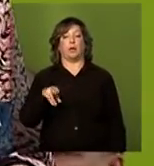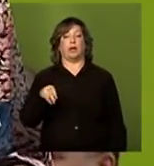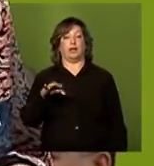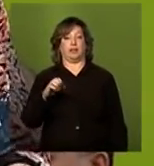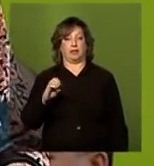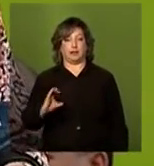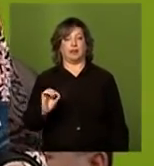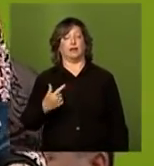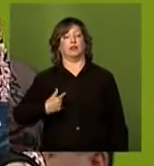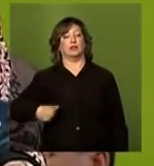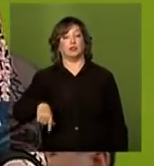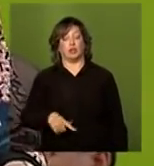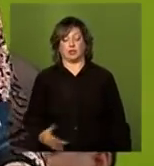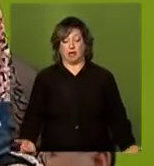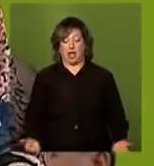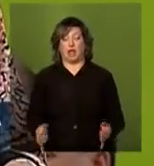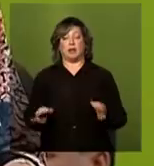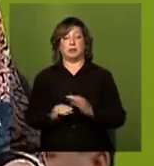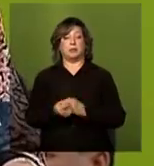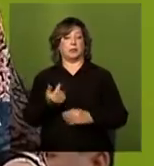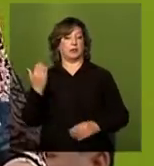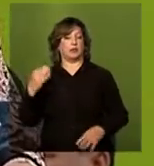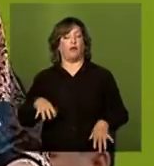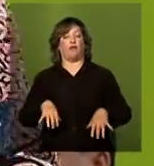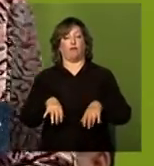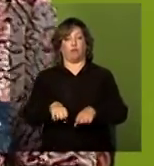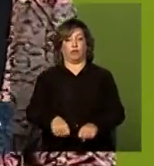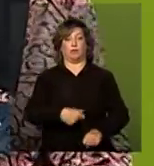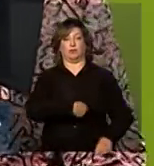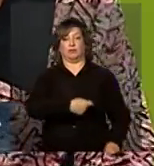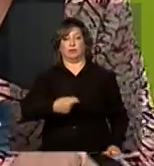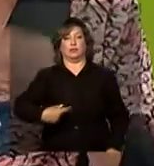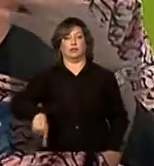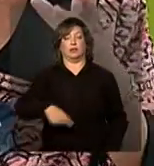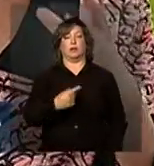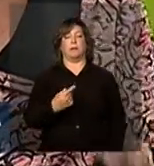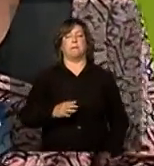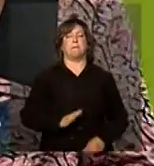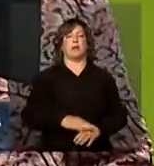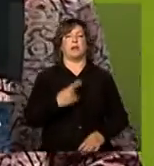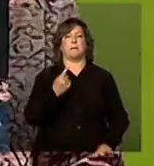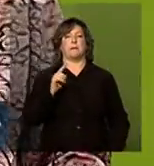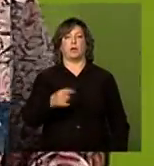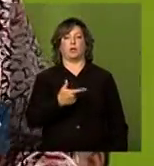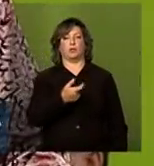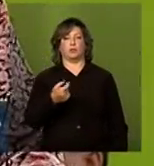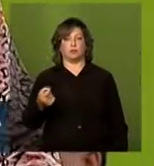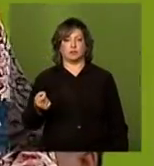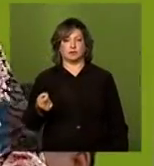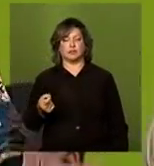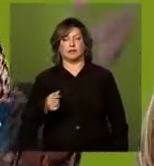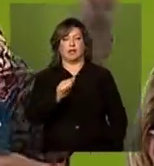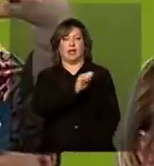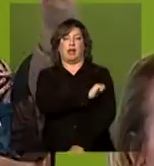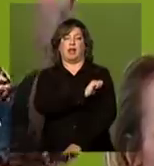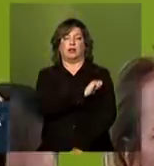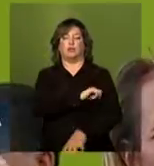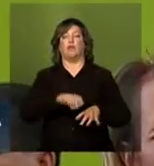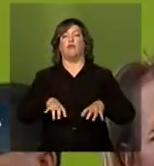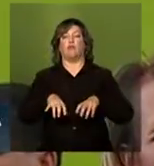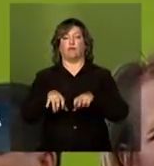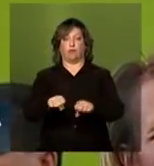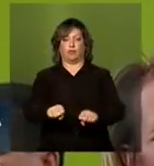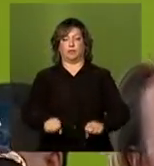que nós acabamos de participar da formatura do de mais de 1200 formandos